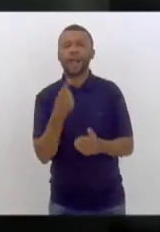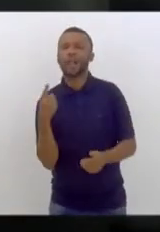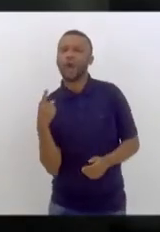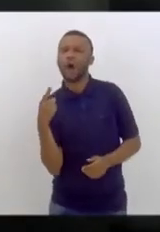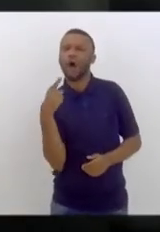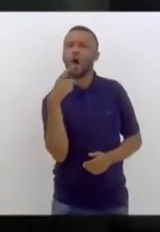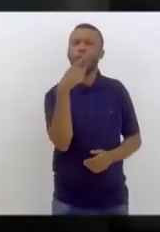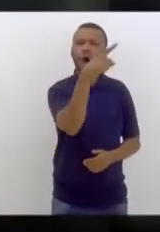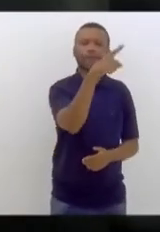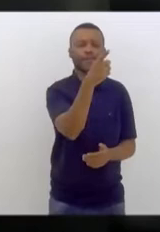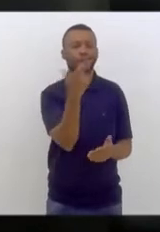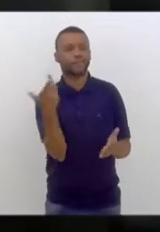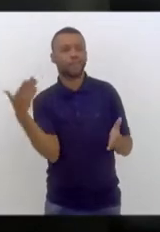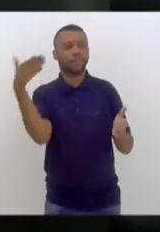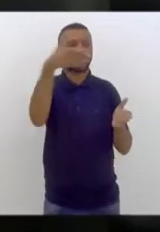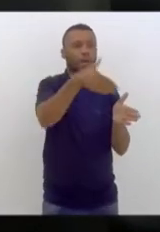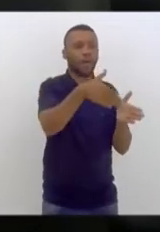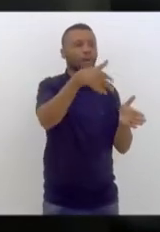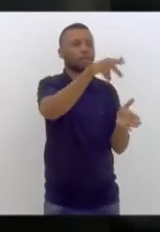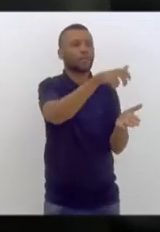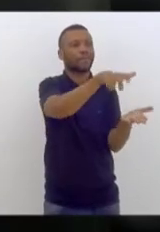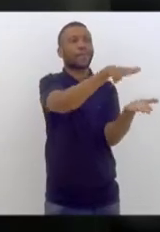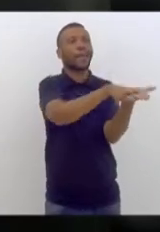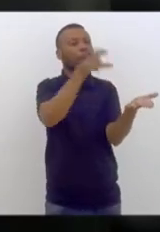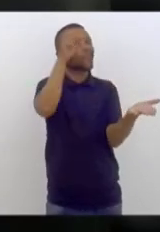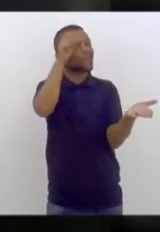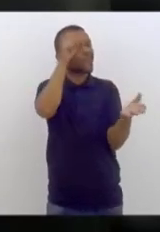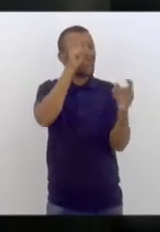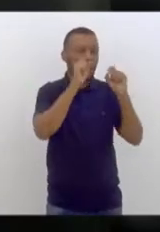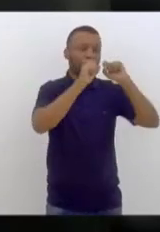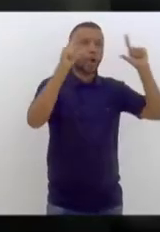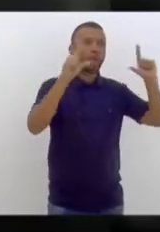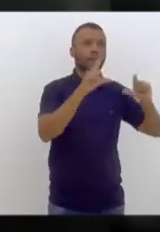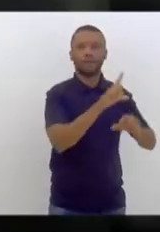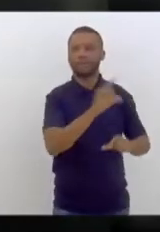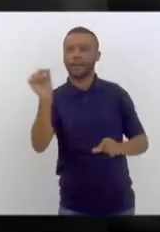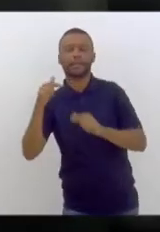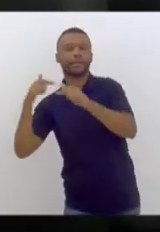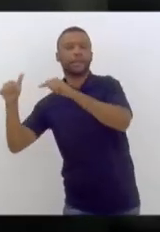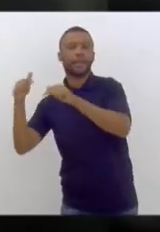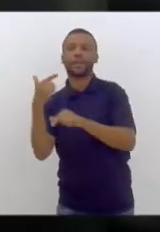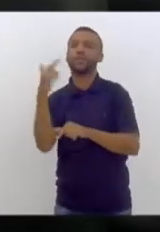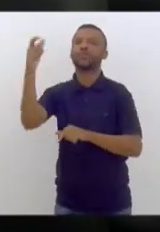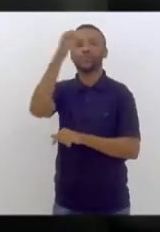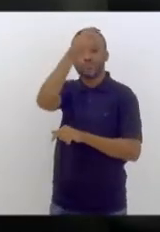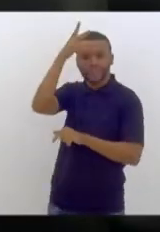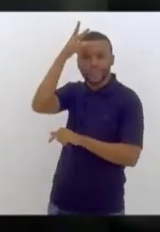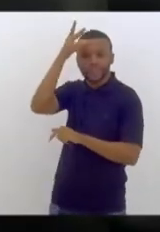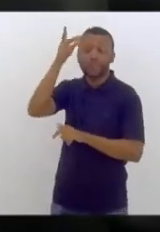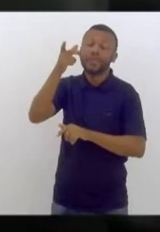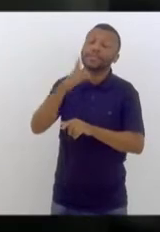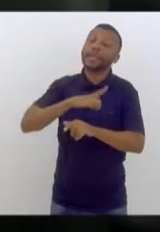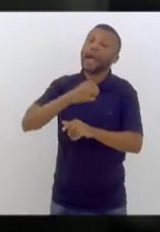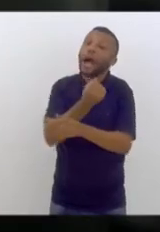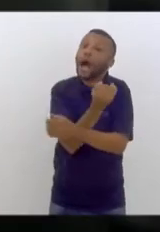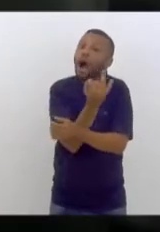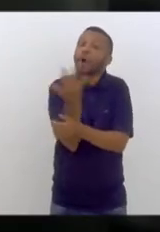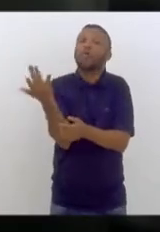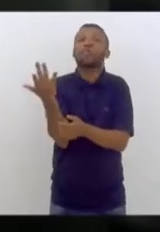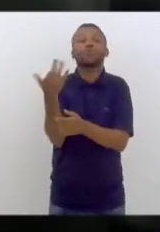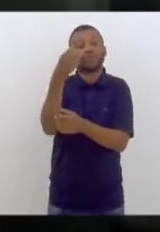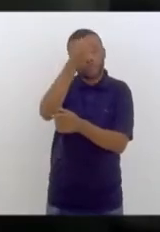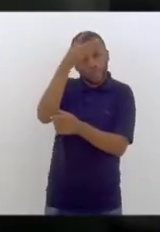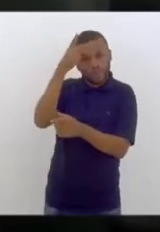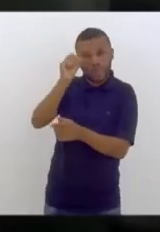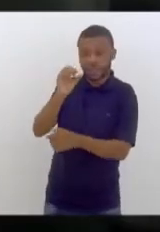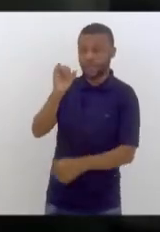às vezes, a gente, na Secretaria de Educação, às vezes nós temos alguns problemas com determinados municípios que falam que o IDEB dele